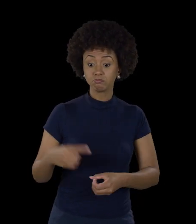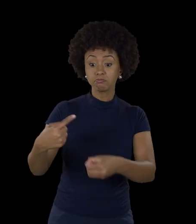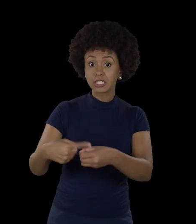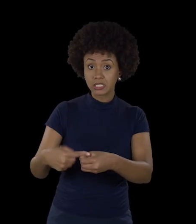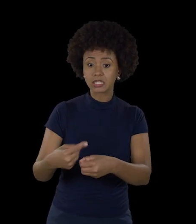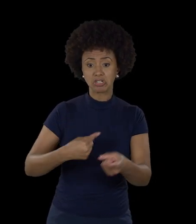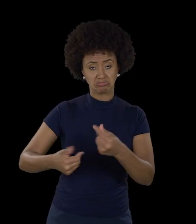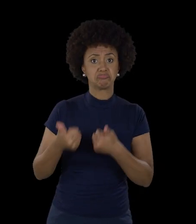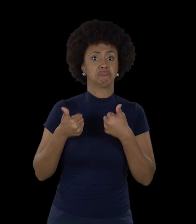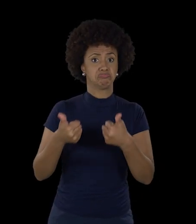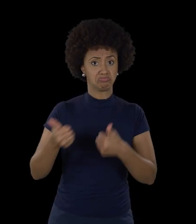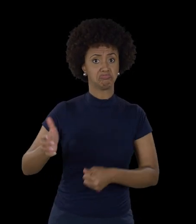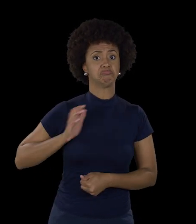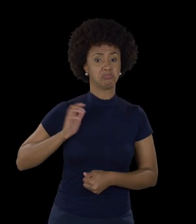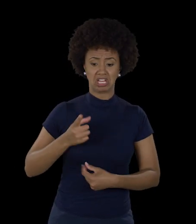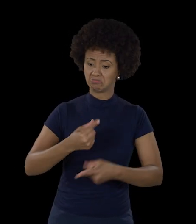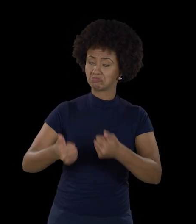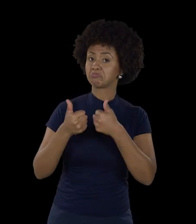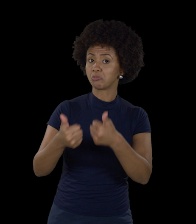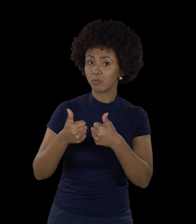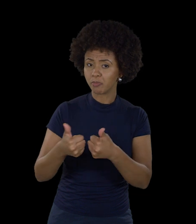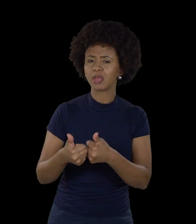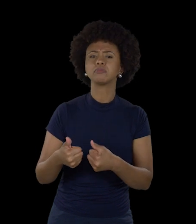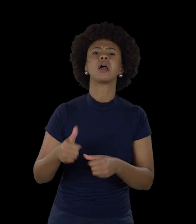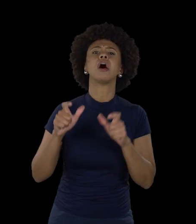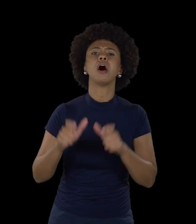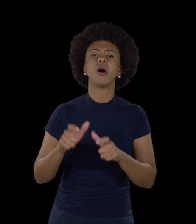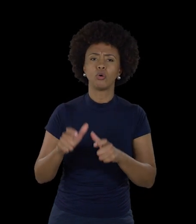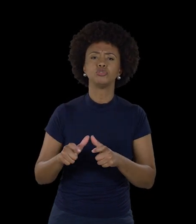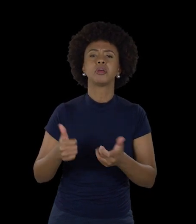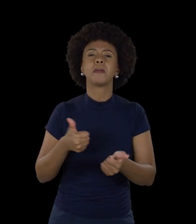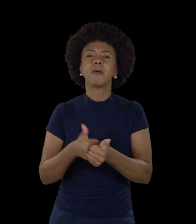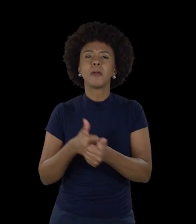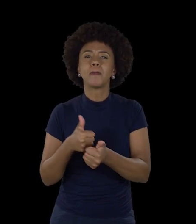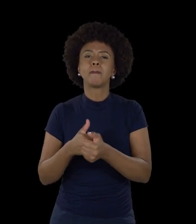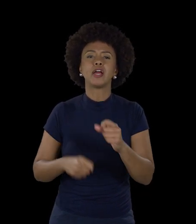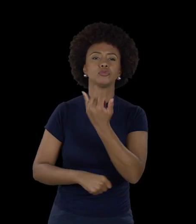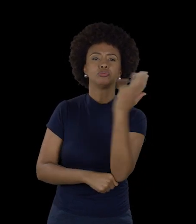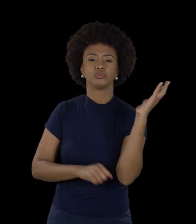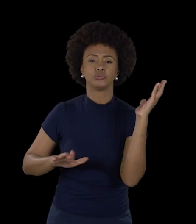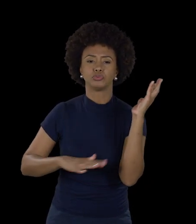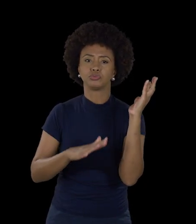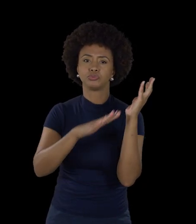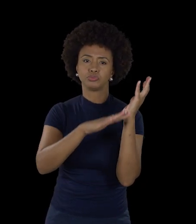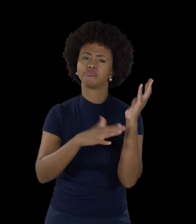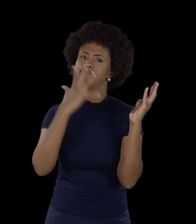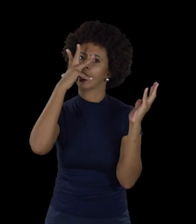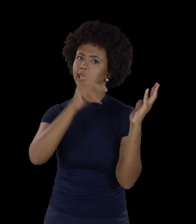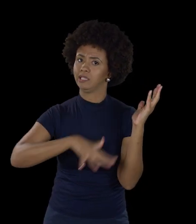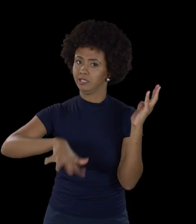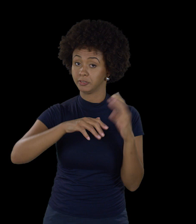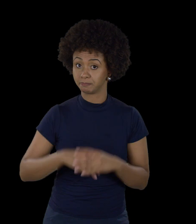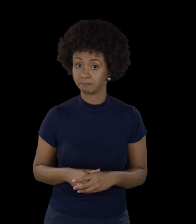unidades particulares. É uma cidade economicamente muito rica, que é situada na região serrana, se destaca